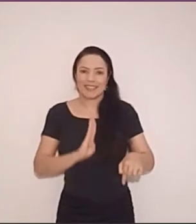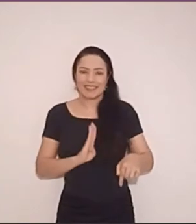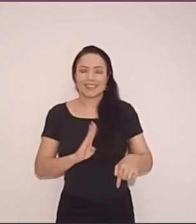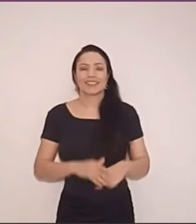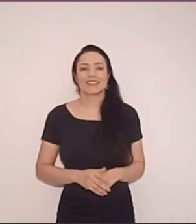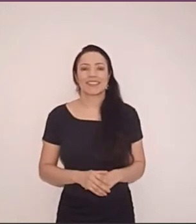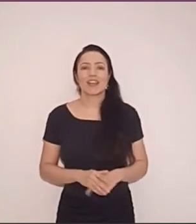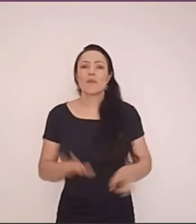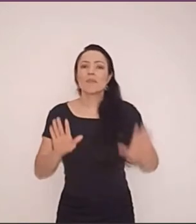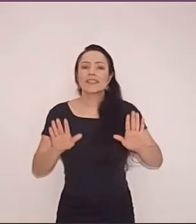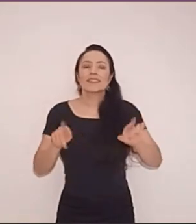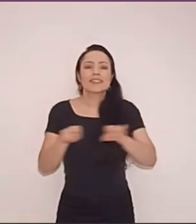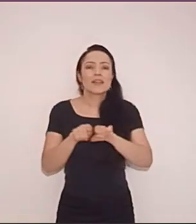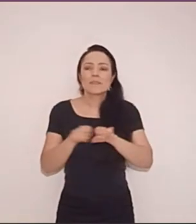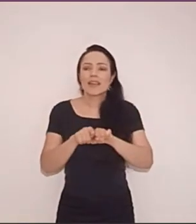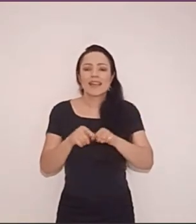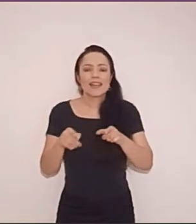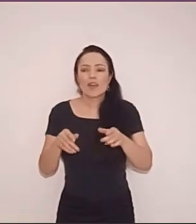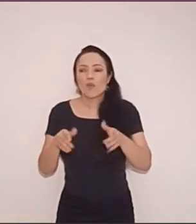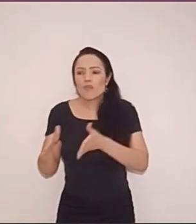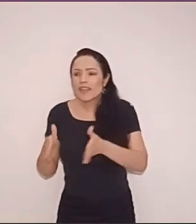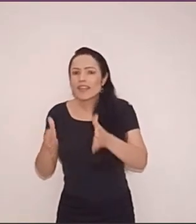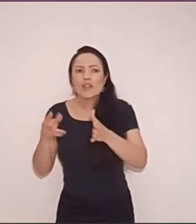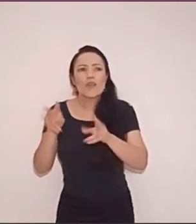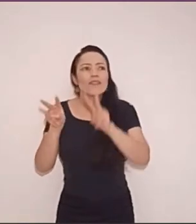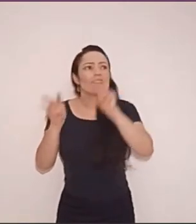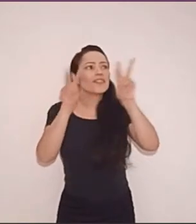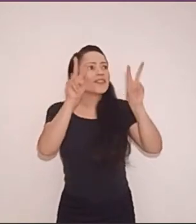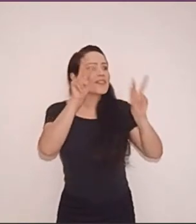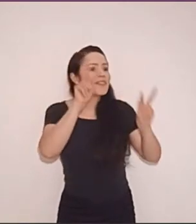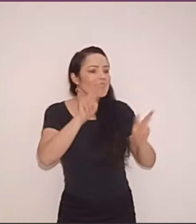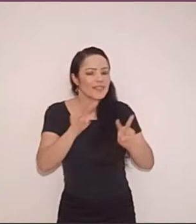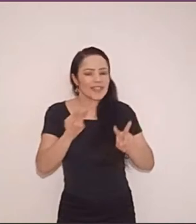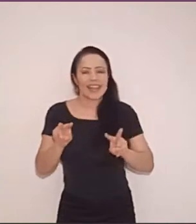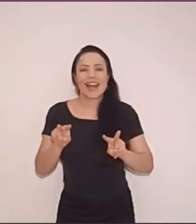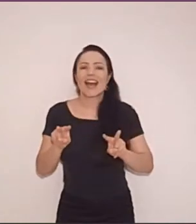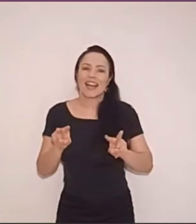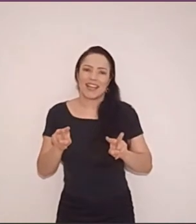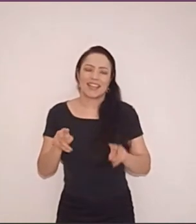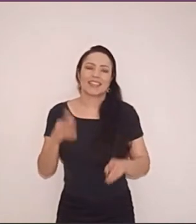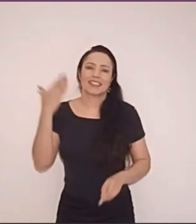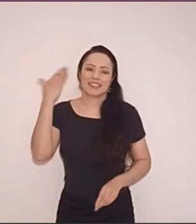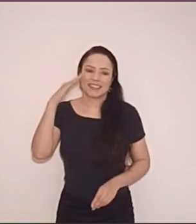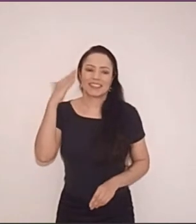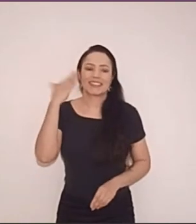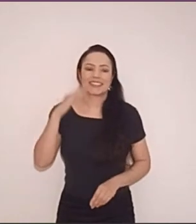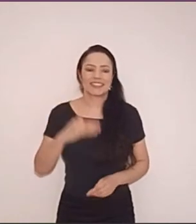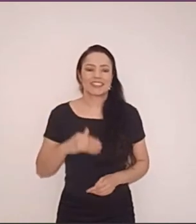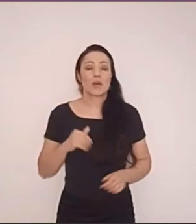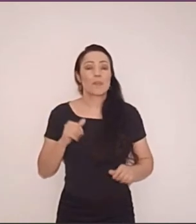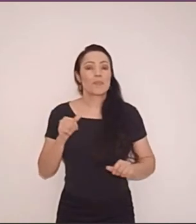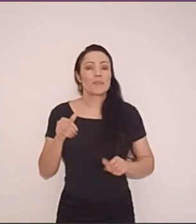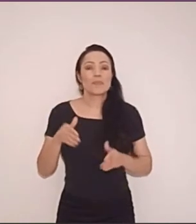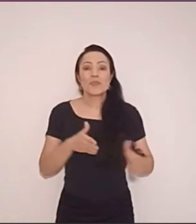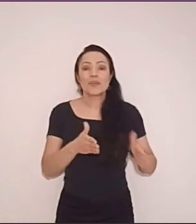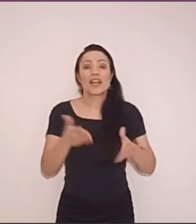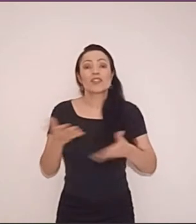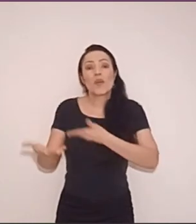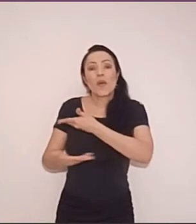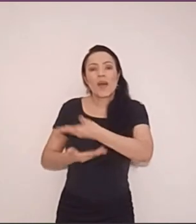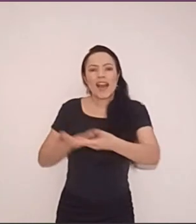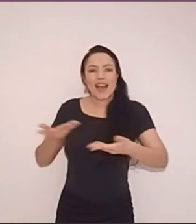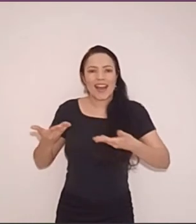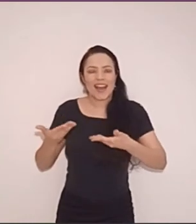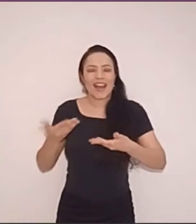indígenas mas começou algumas plantas para o rio com todos os seios com as mãos lógicos e aí Conseguiram transferir esses saberes